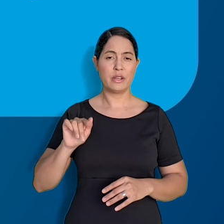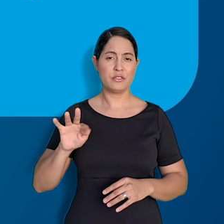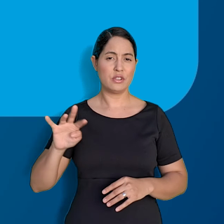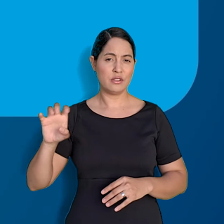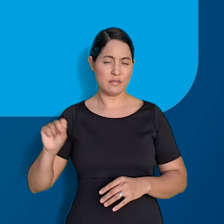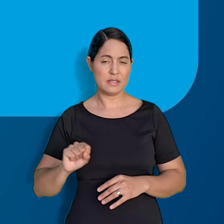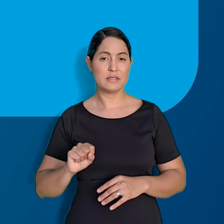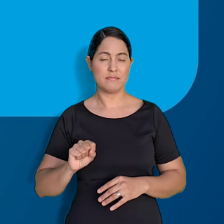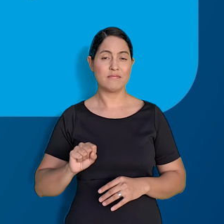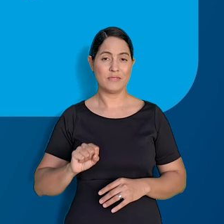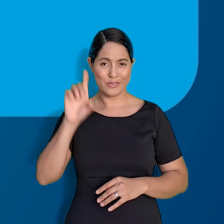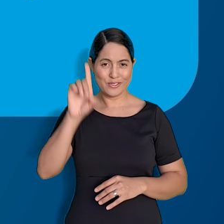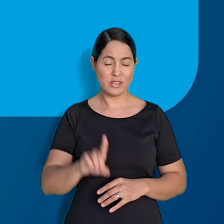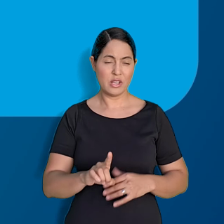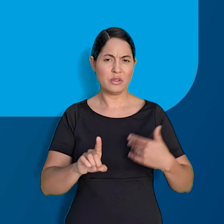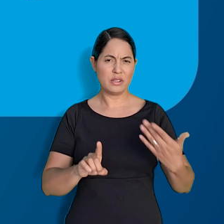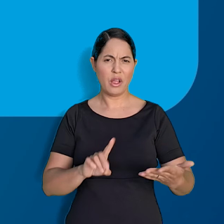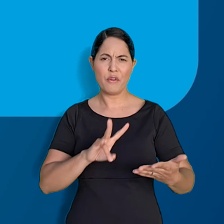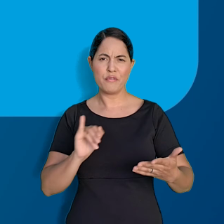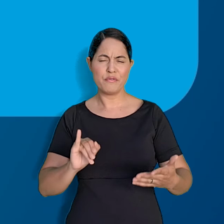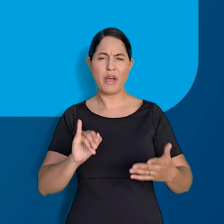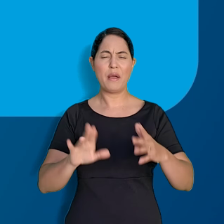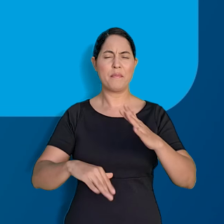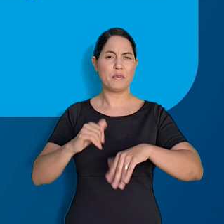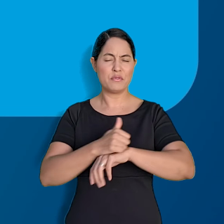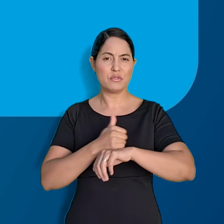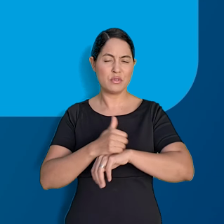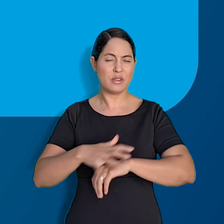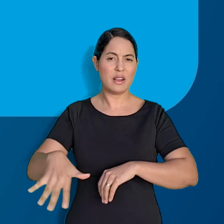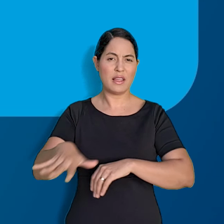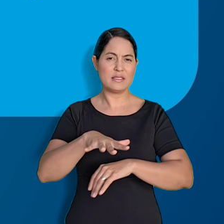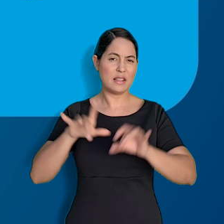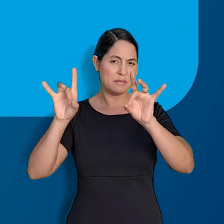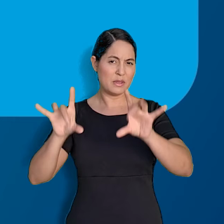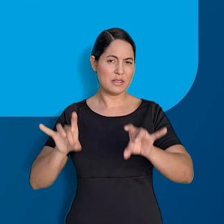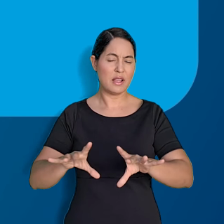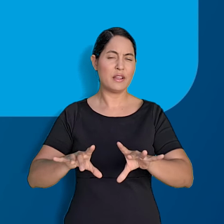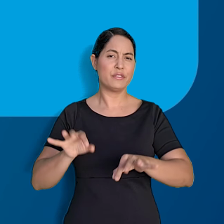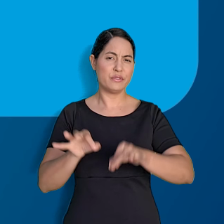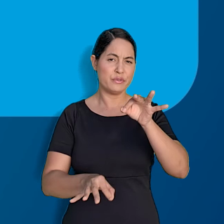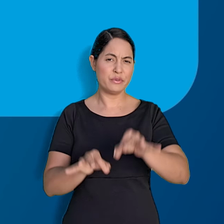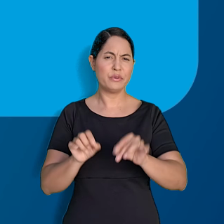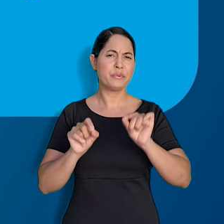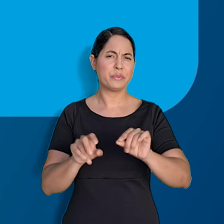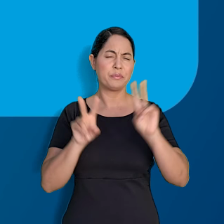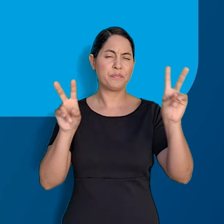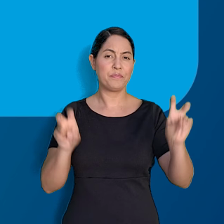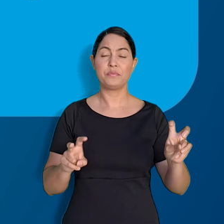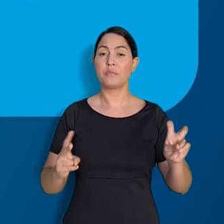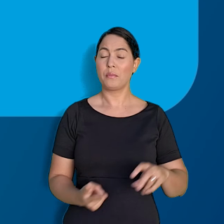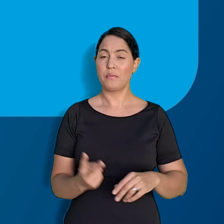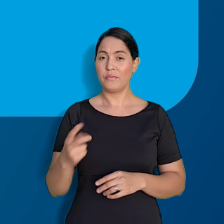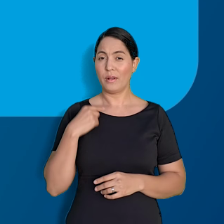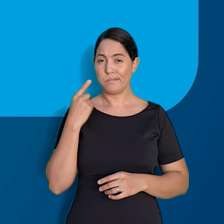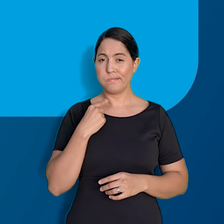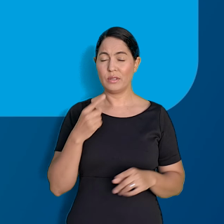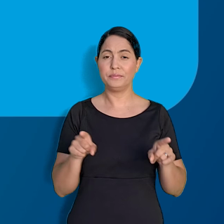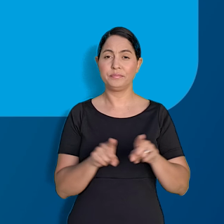profissionais, especialistas e autoridades do meio jurídico com o objetivo de debater temas essenciais à valorização da advocacia,